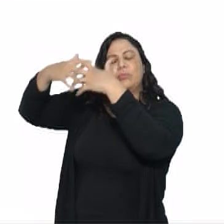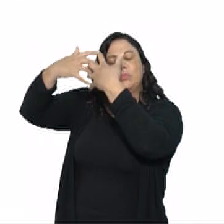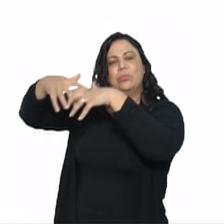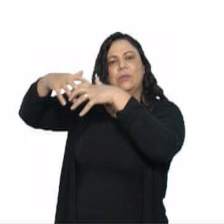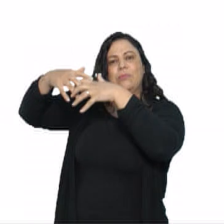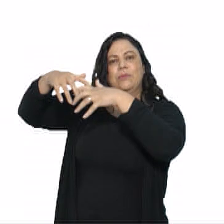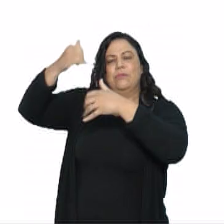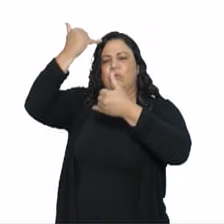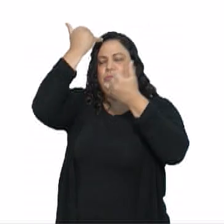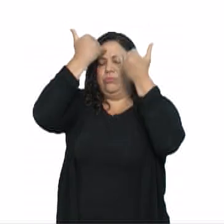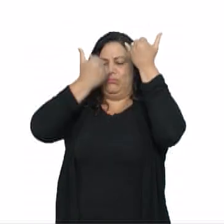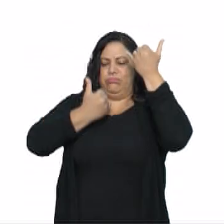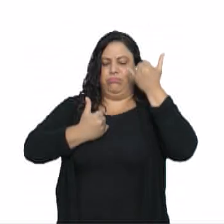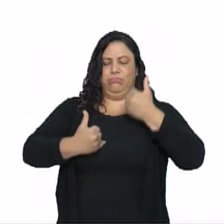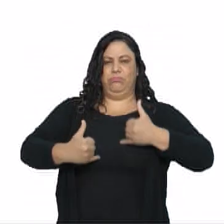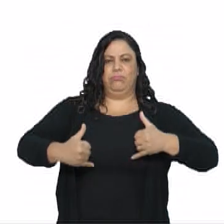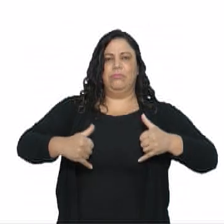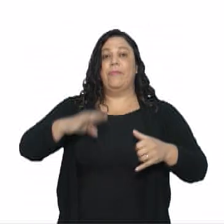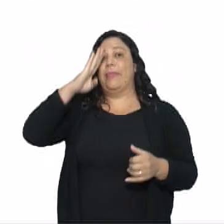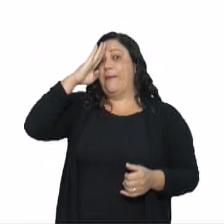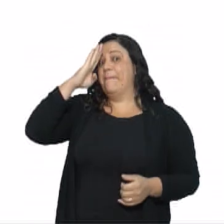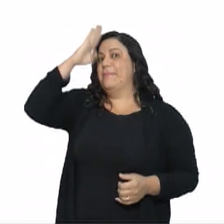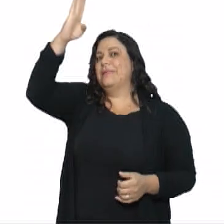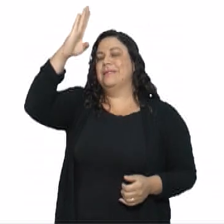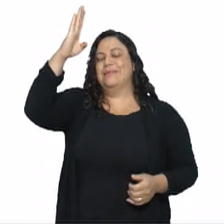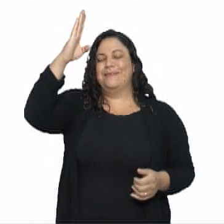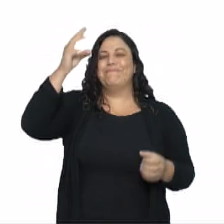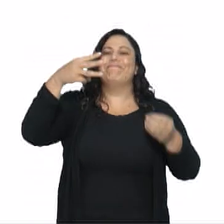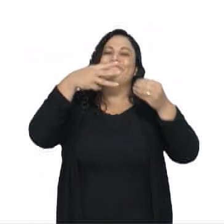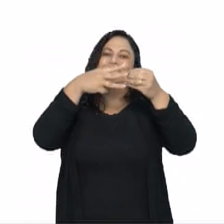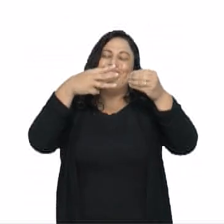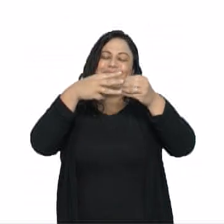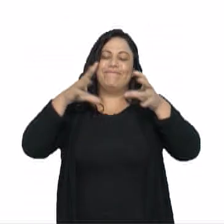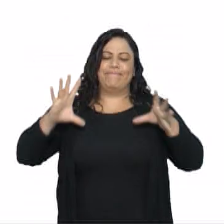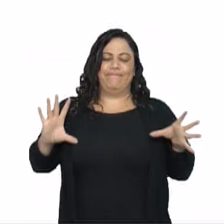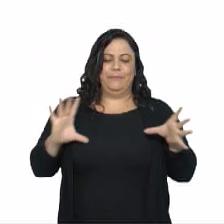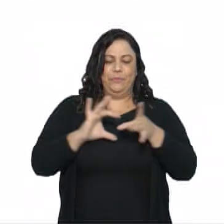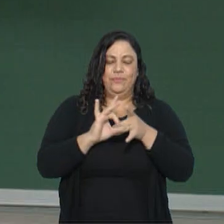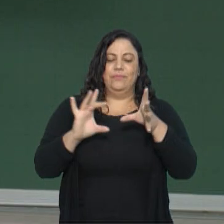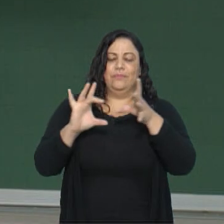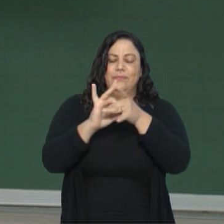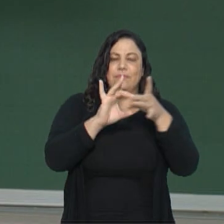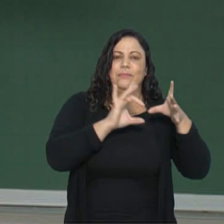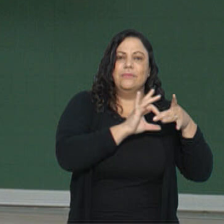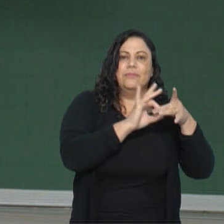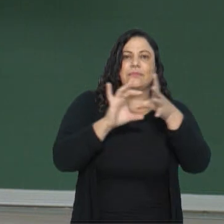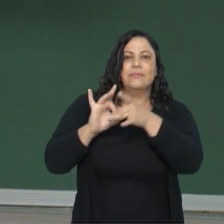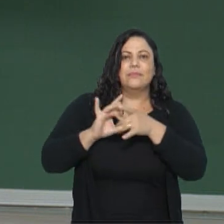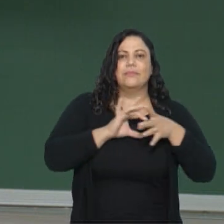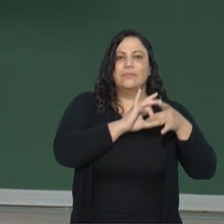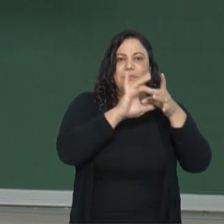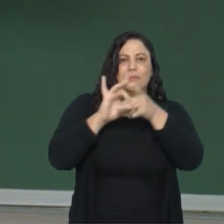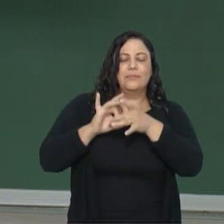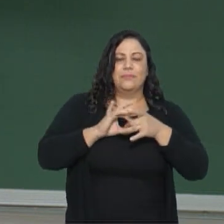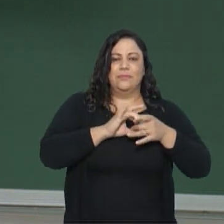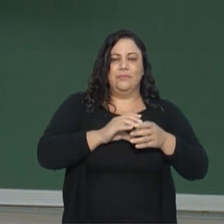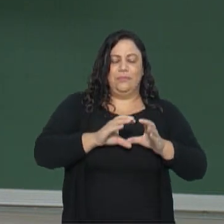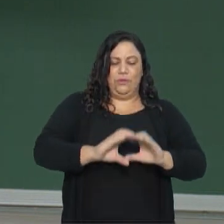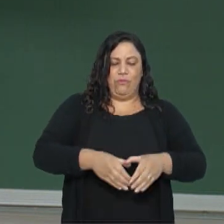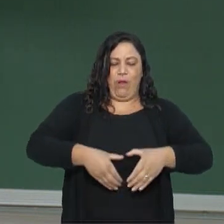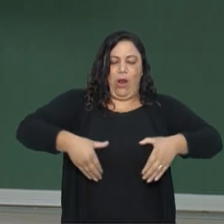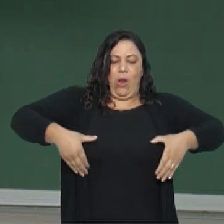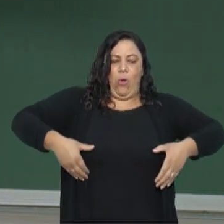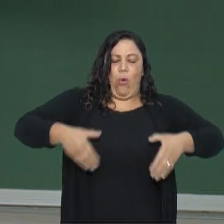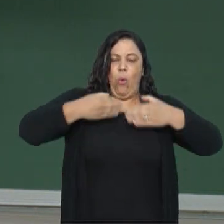do tecido nervoso. Esse tecido nervoso se junta, que forma órgãos que a gente está estudando, que fazem